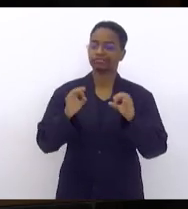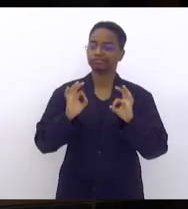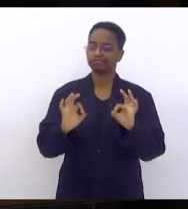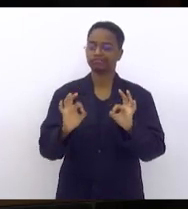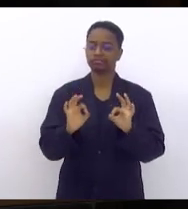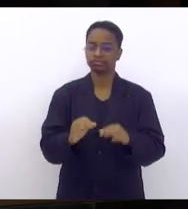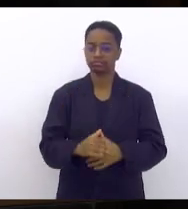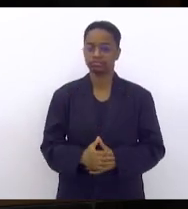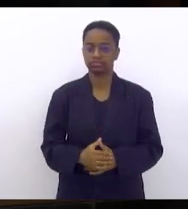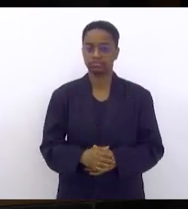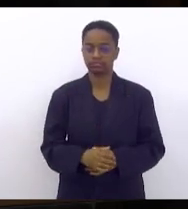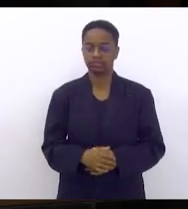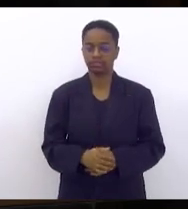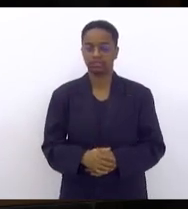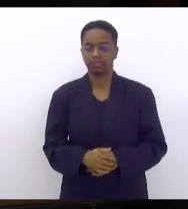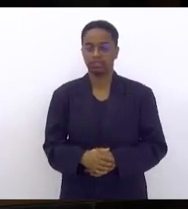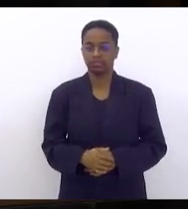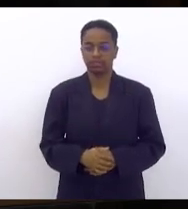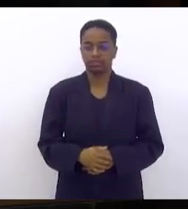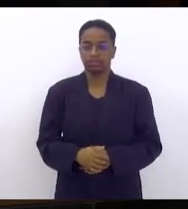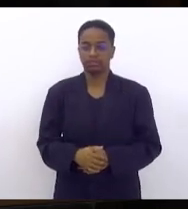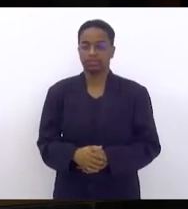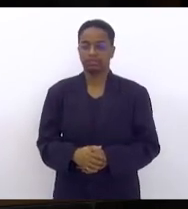né? Então,